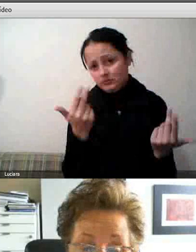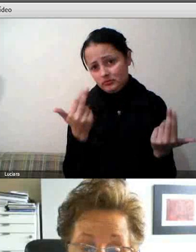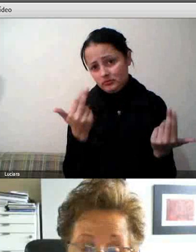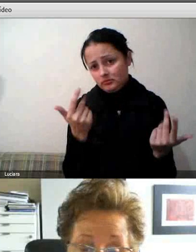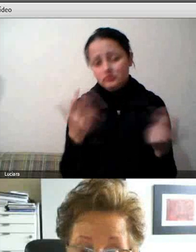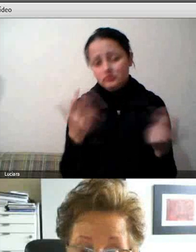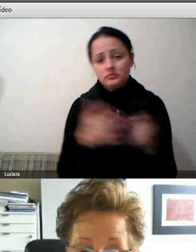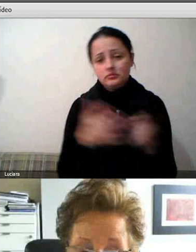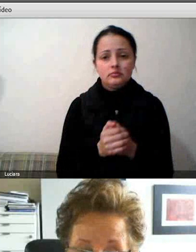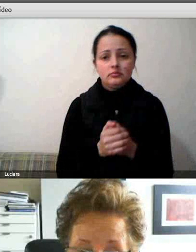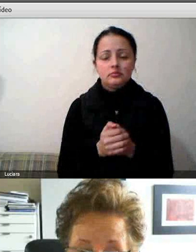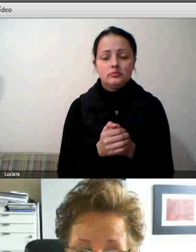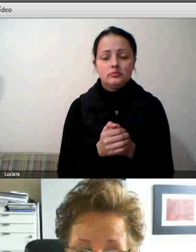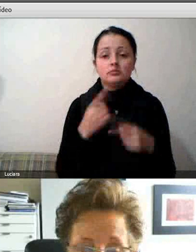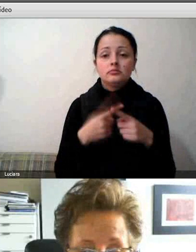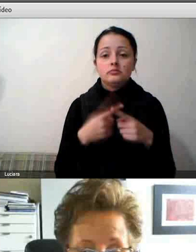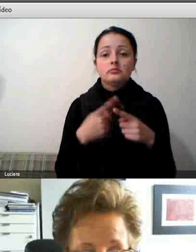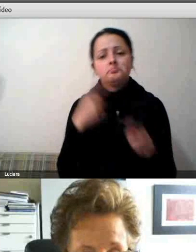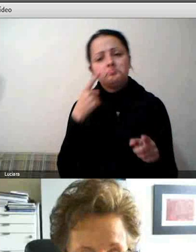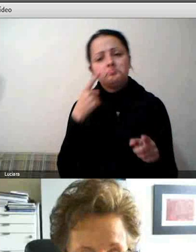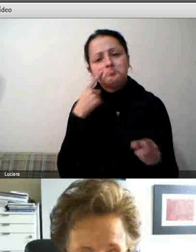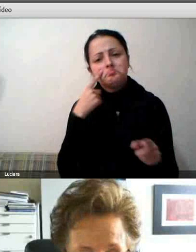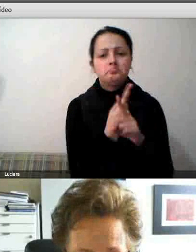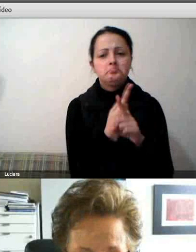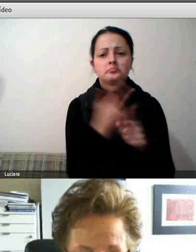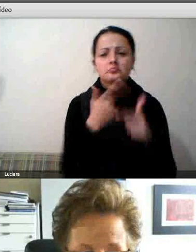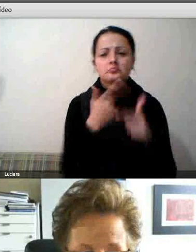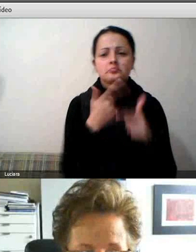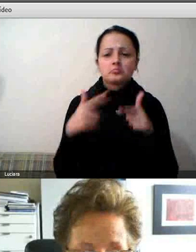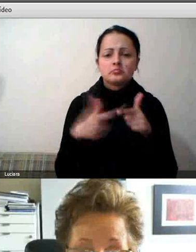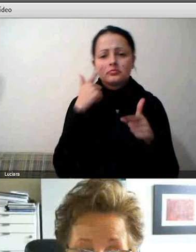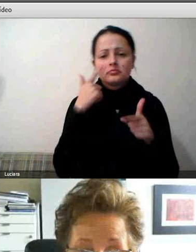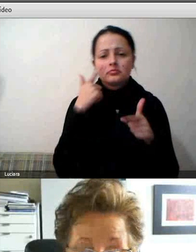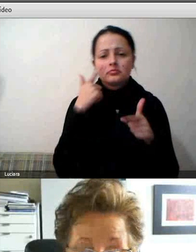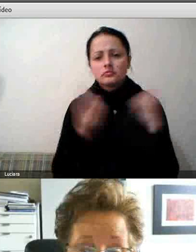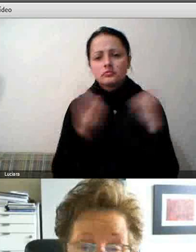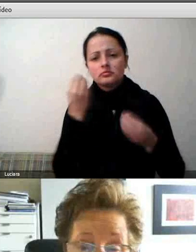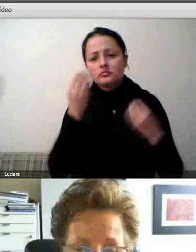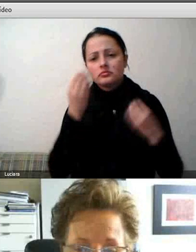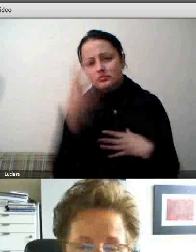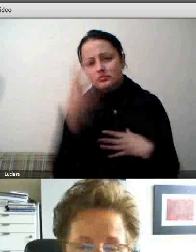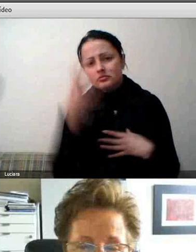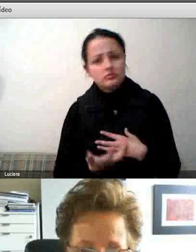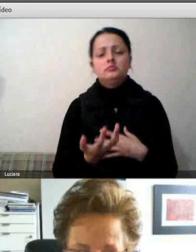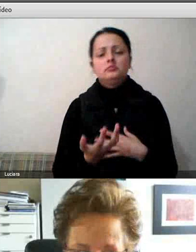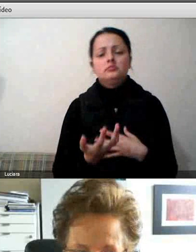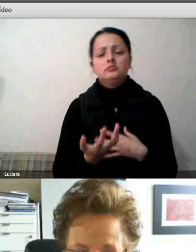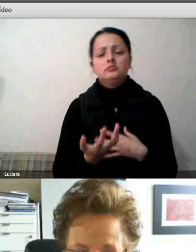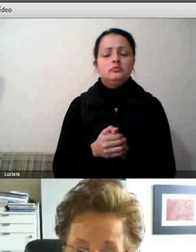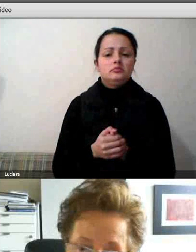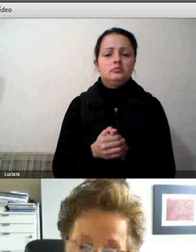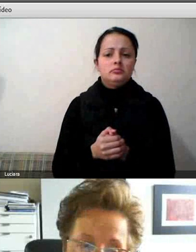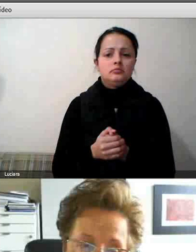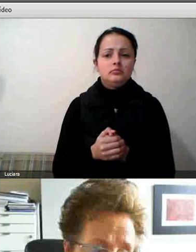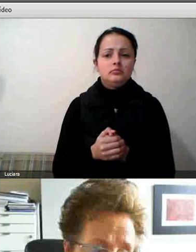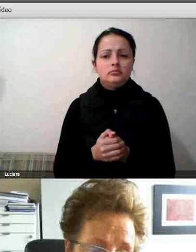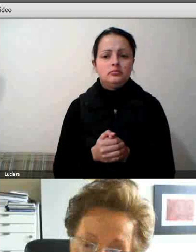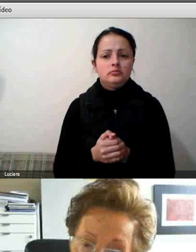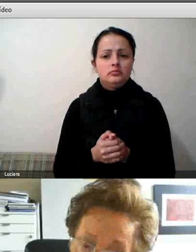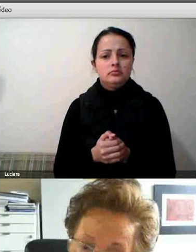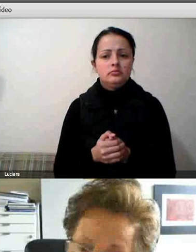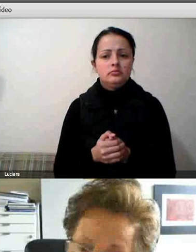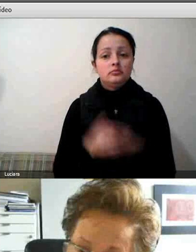que seja autêntica e relevante para os próprios alunos. Então, como é essa pesquisa? Não é igual a pesquisa de